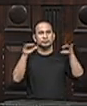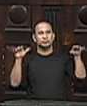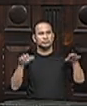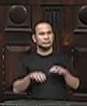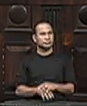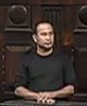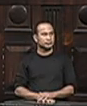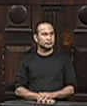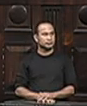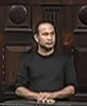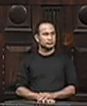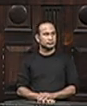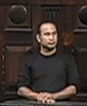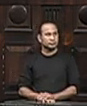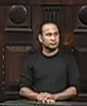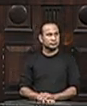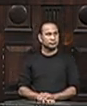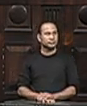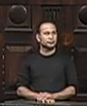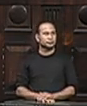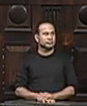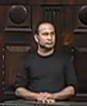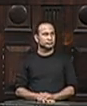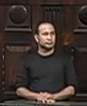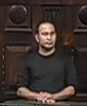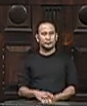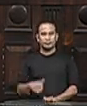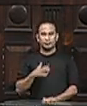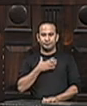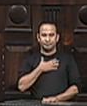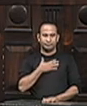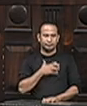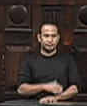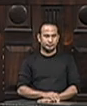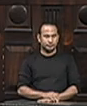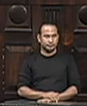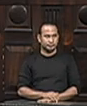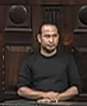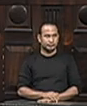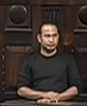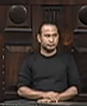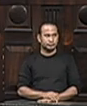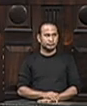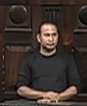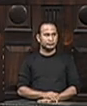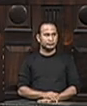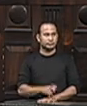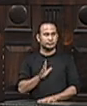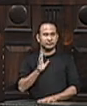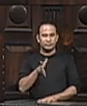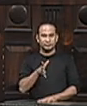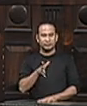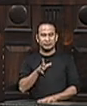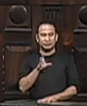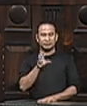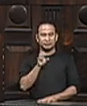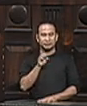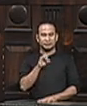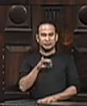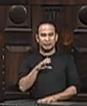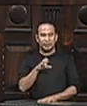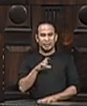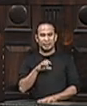presentes, funcionários, companheiros e companheiras que ocupam as dependências da galeria, aqueles